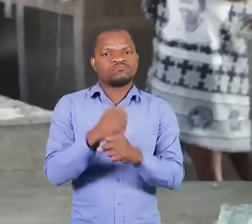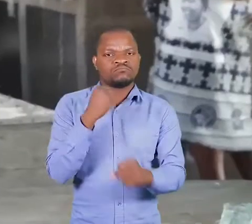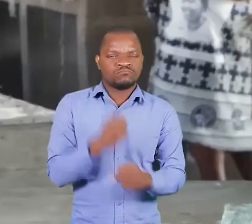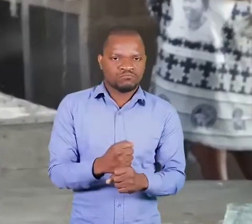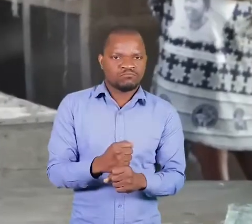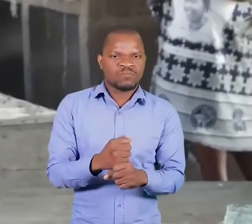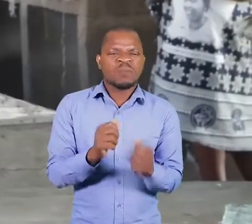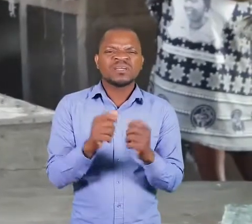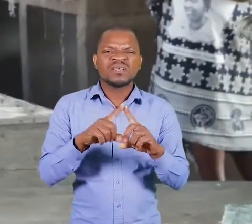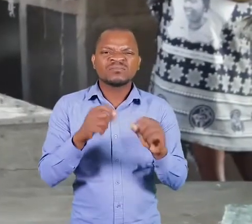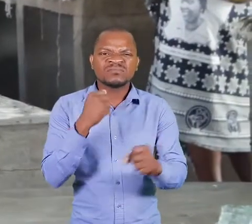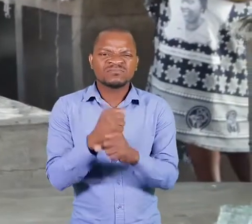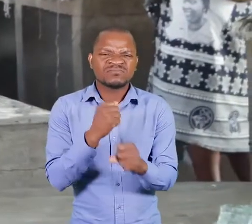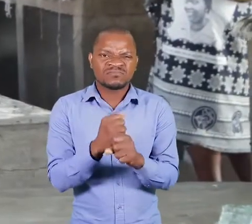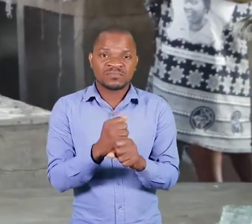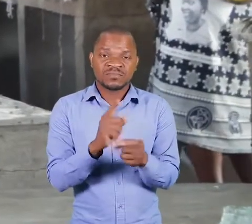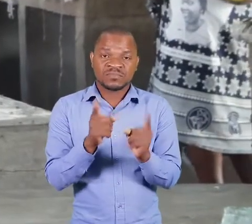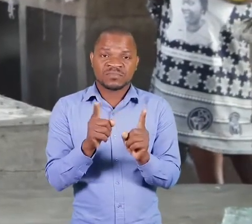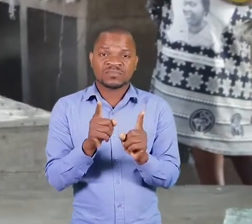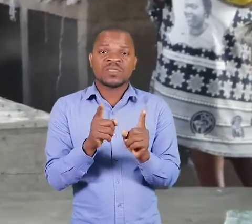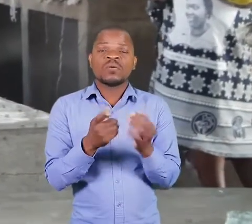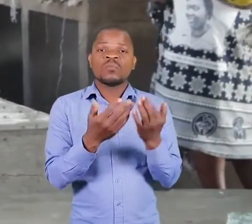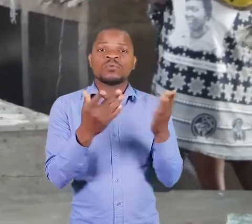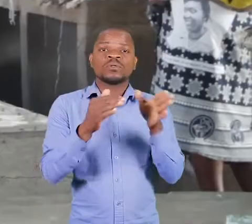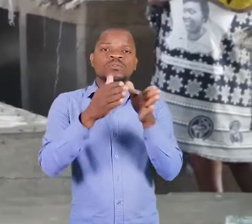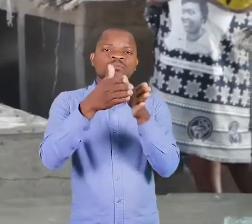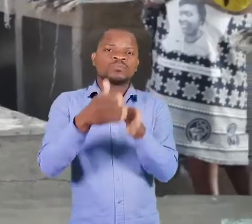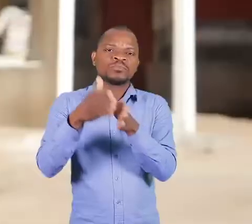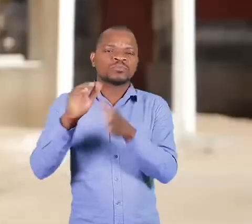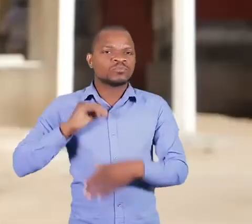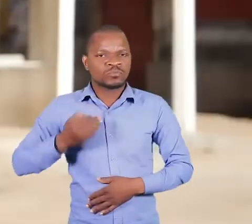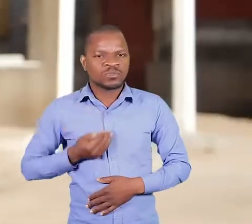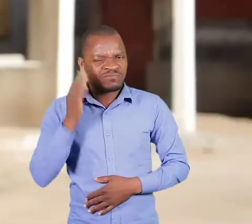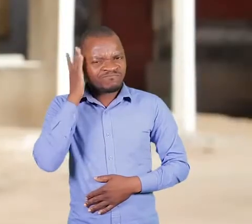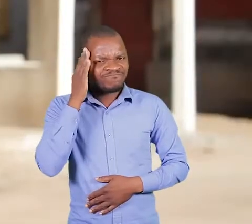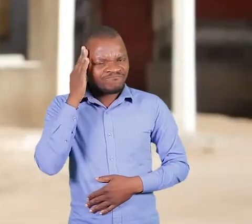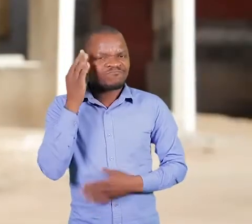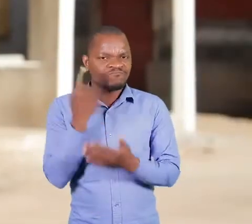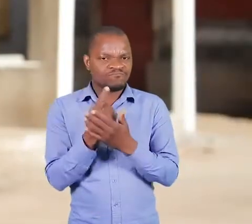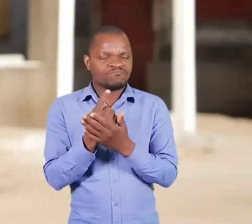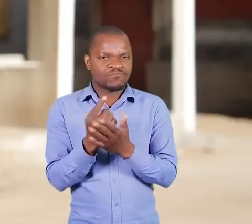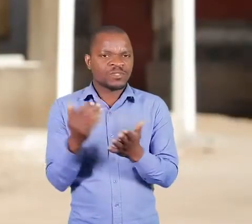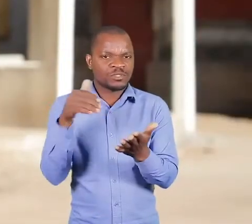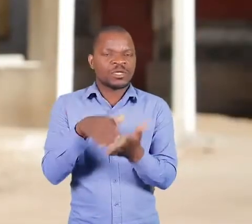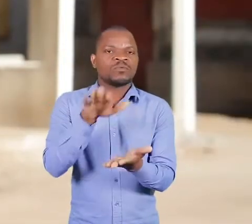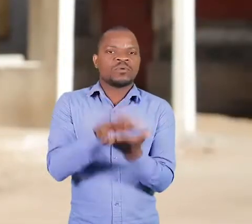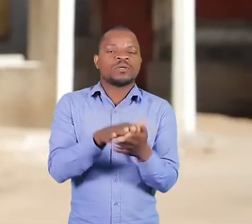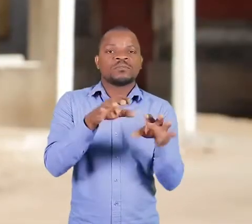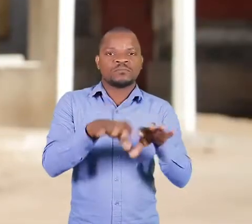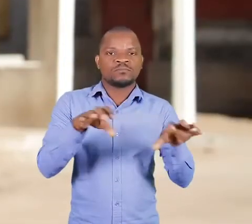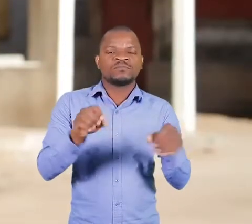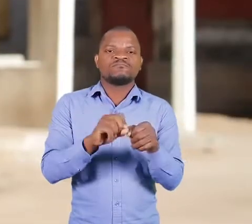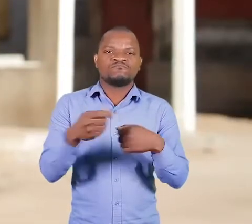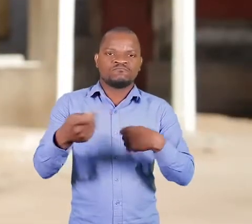muitas mulheres a dirigirem-se até o mercado junto ao Congresso. Cada dia que passa nós estamos a receber cada mamana que quer estar aqui no